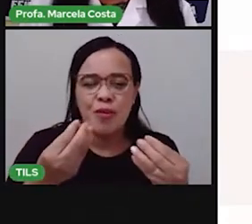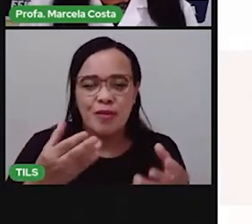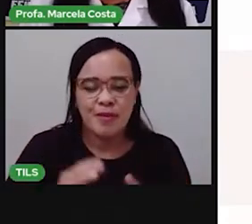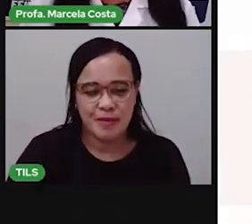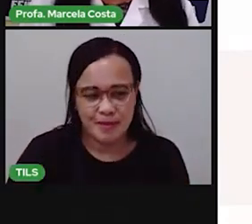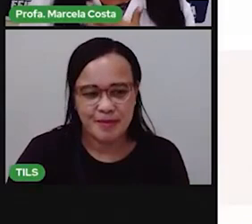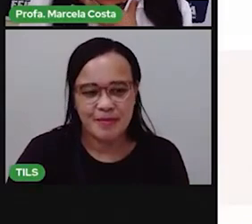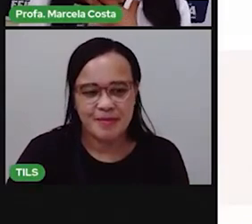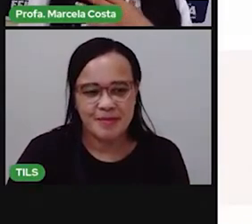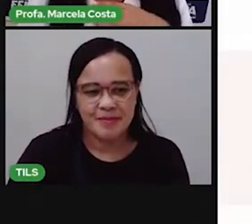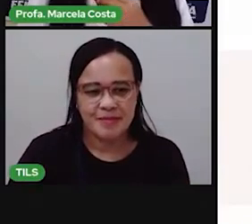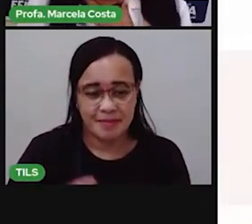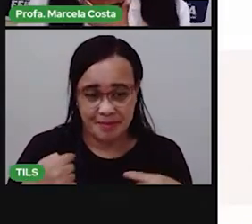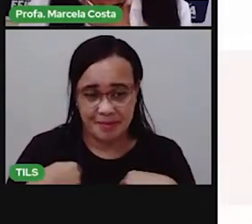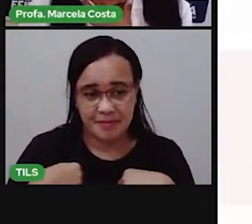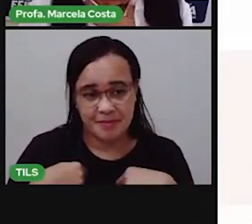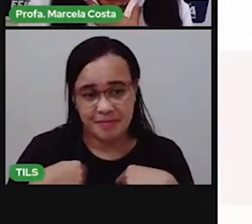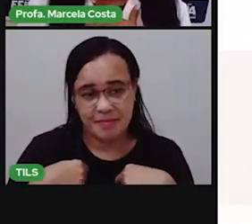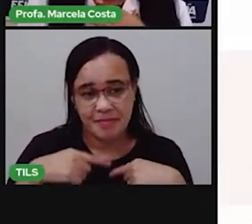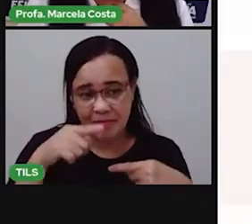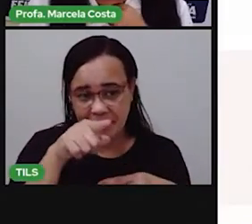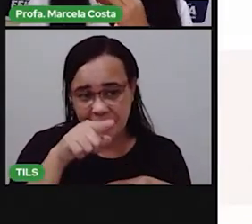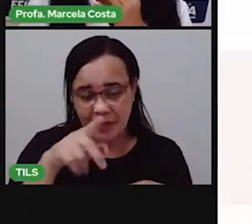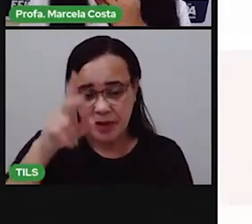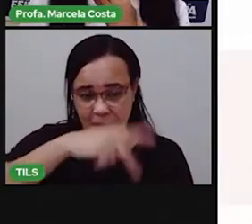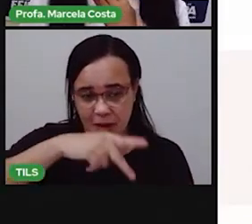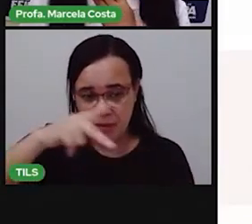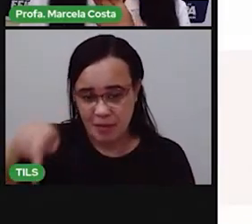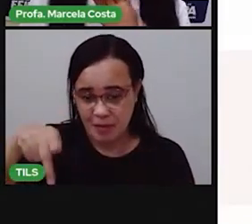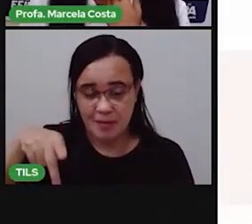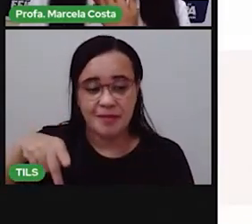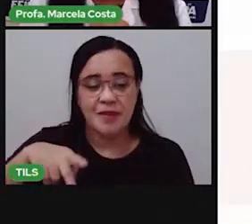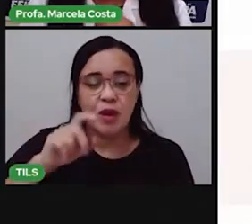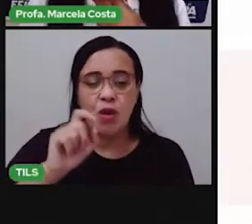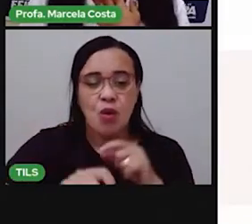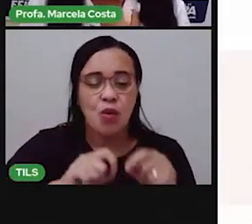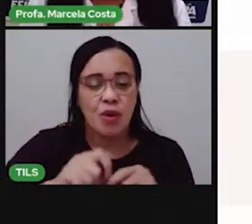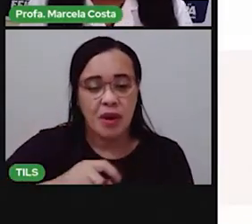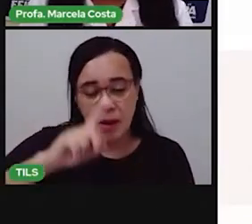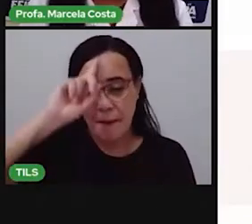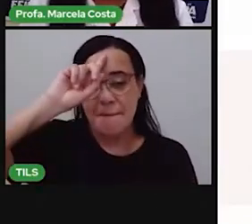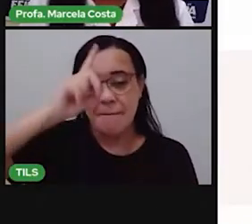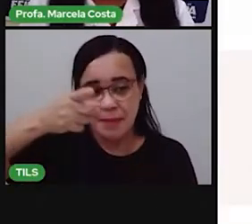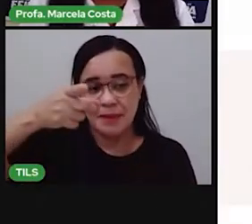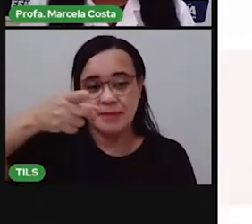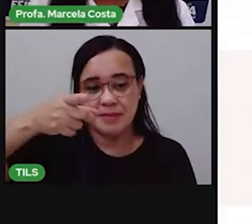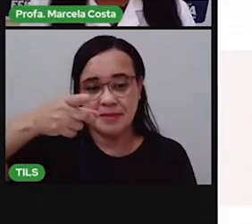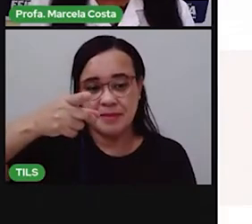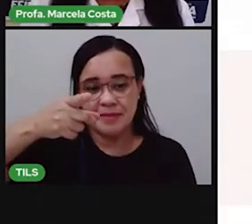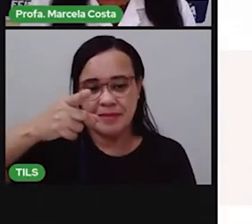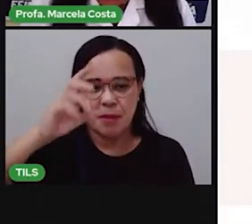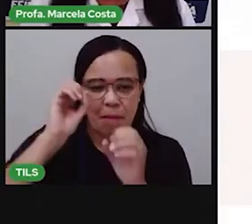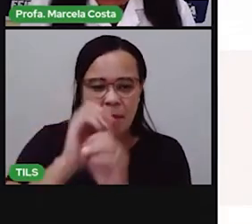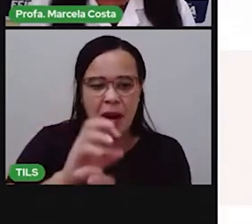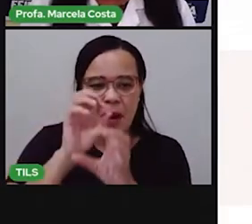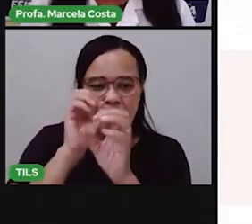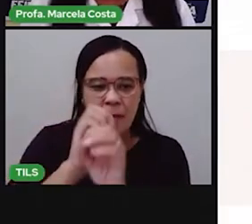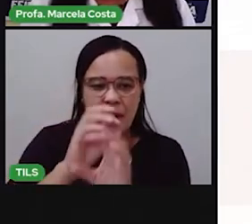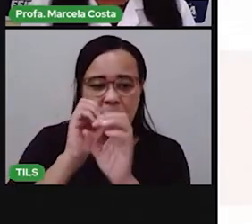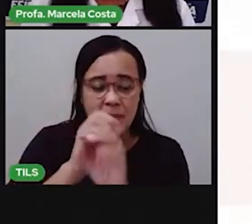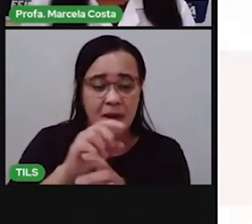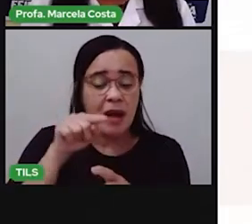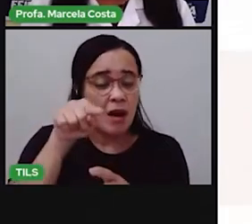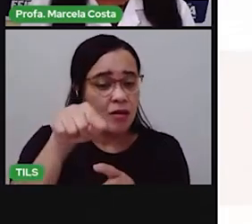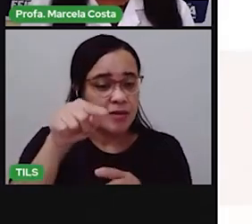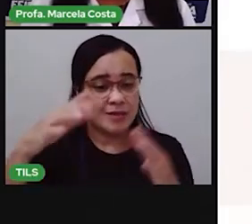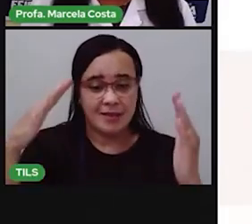praticar. Eu vou ser a mestre, né? A pessoa que vai estar ali indicando os comandos, e você aí